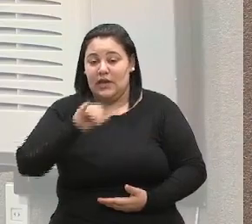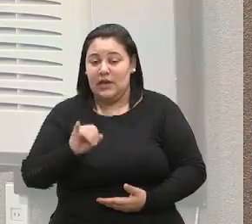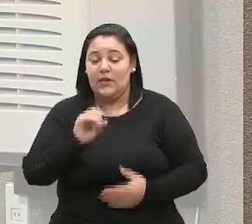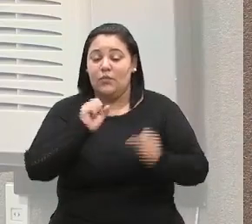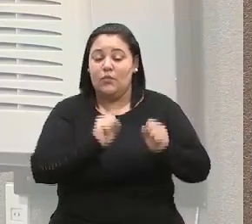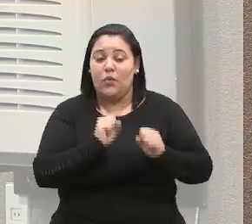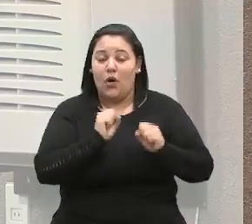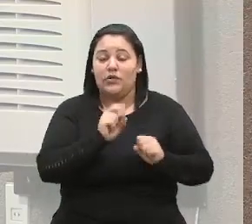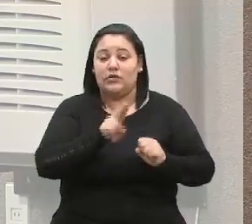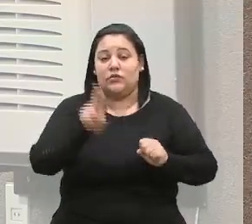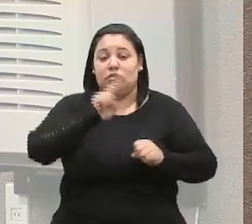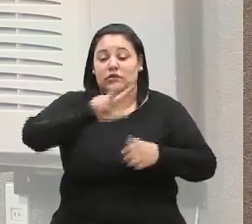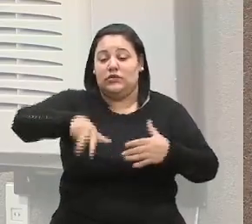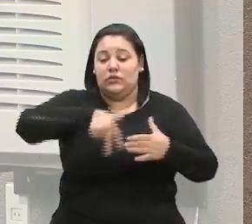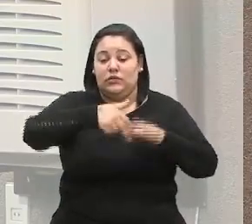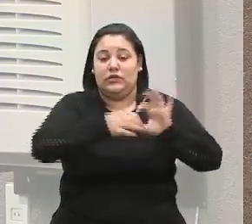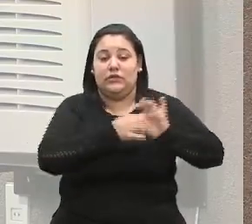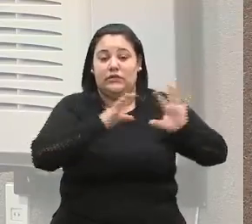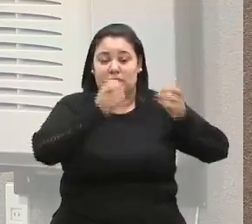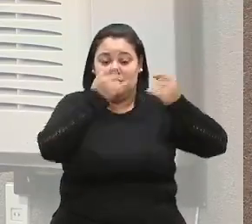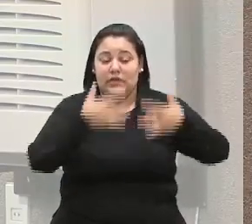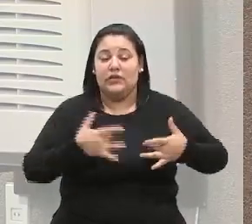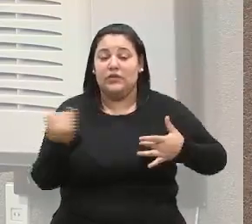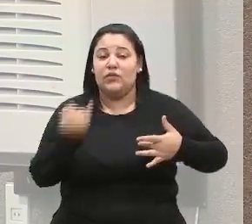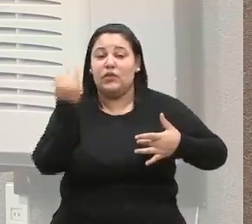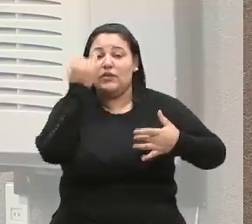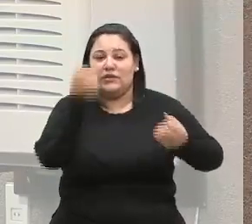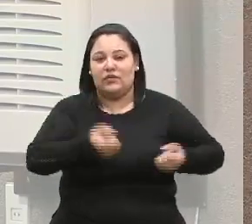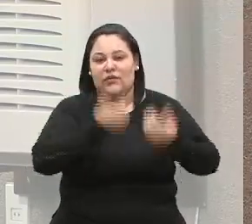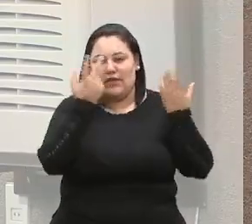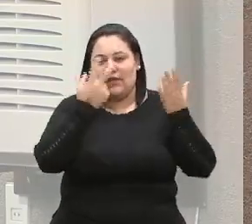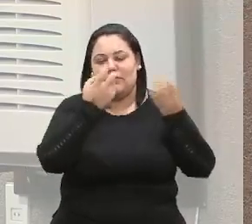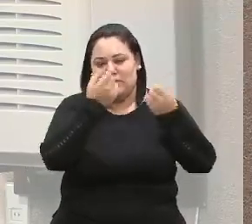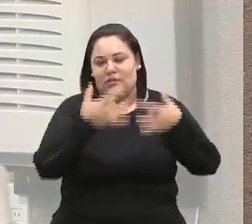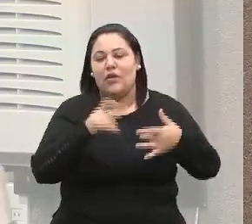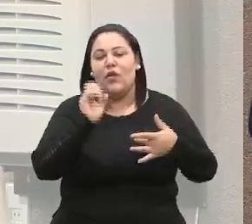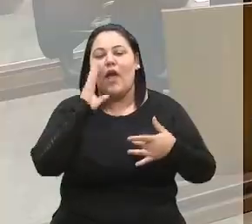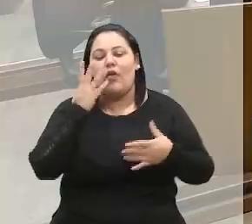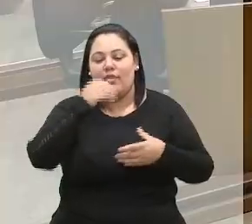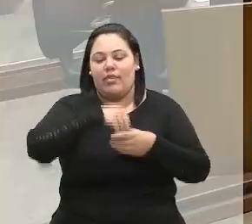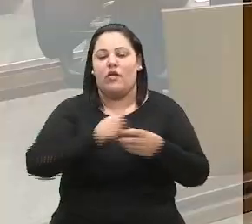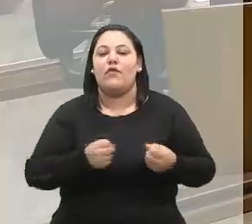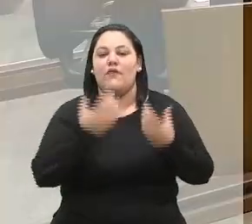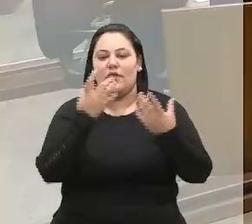explicando sobre a importância deste evento. Era isso, presidente. Obrigado.